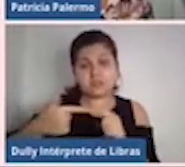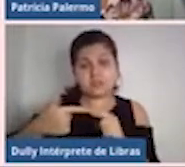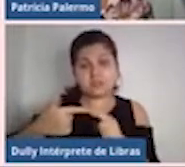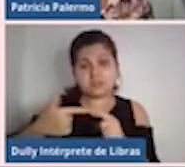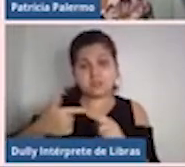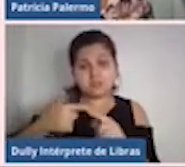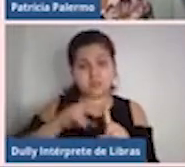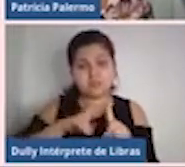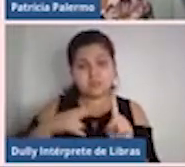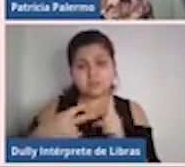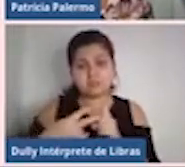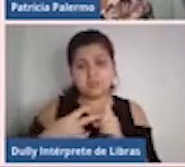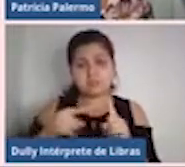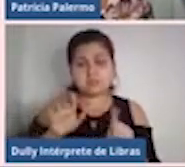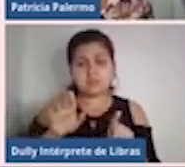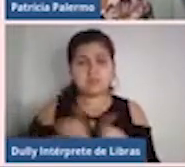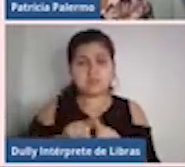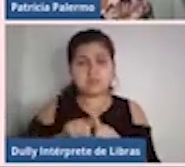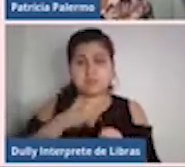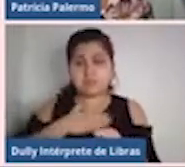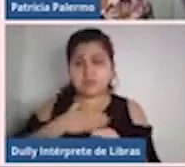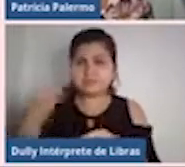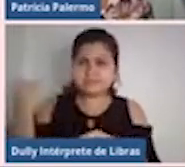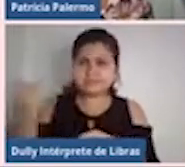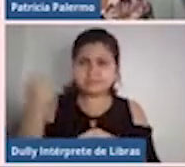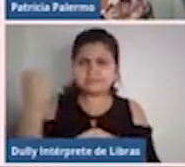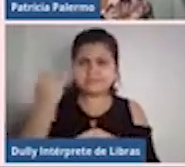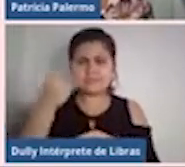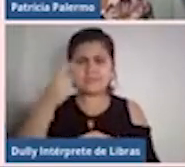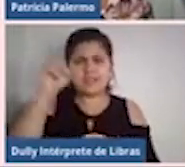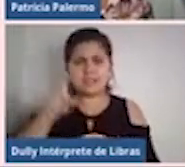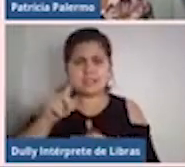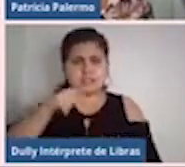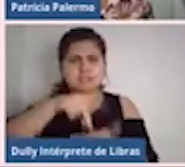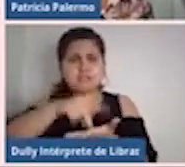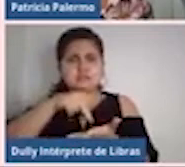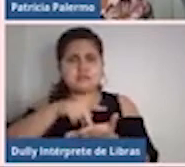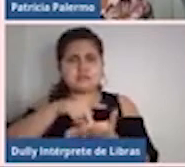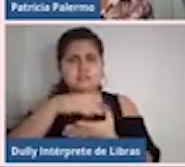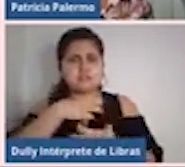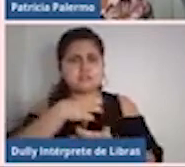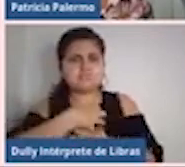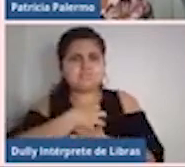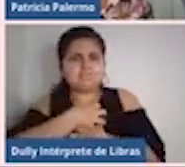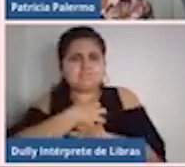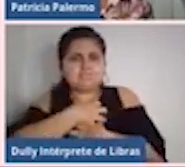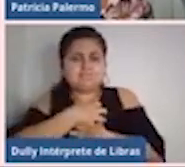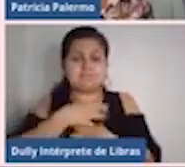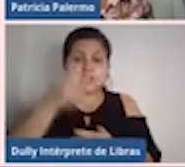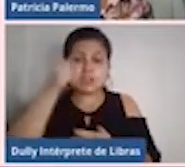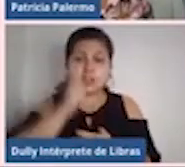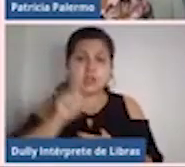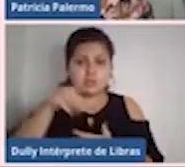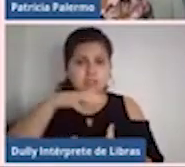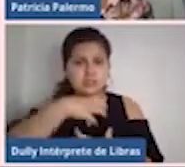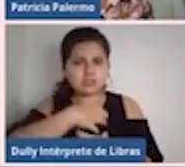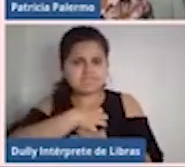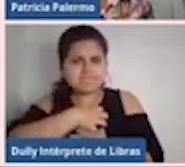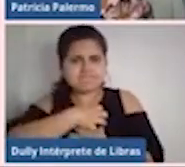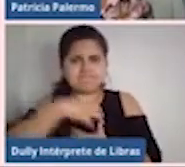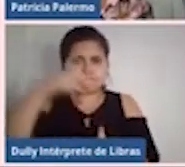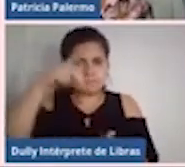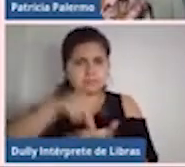segunda questão, para mim, que é fundamental, é tu ser verdadeira com teus sentimentos. A mulher que é verdadeira com seus